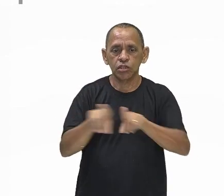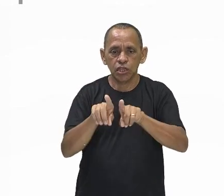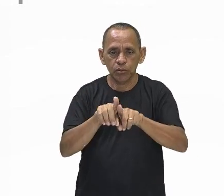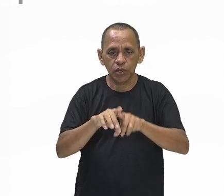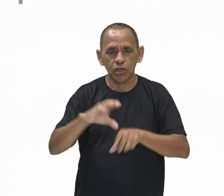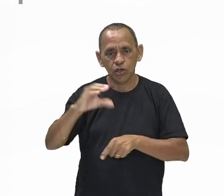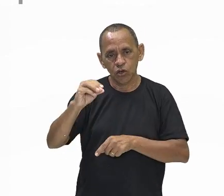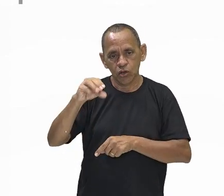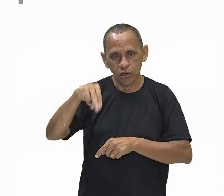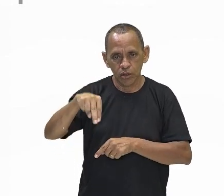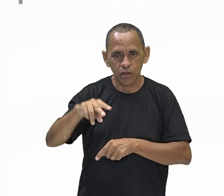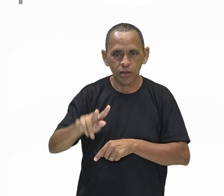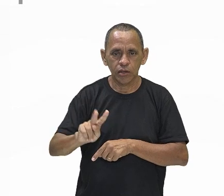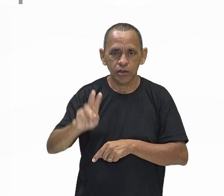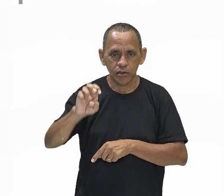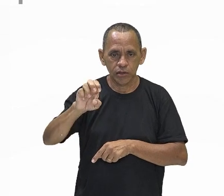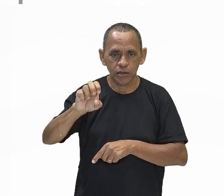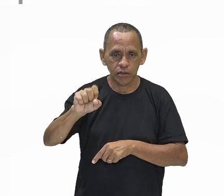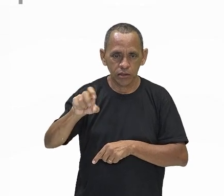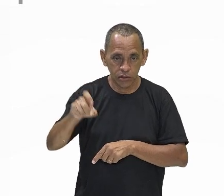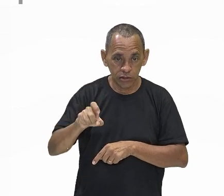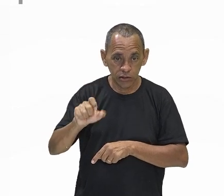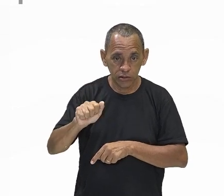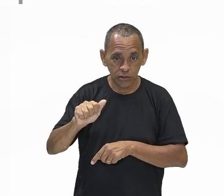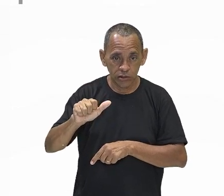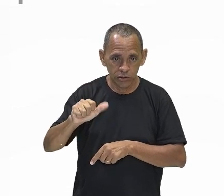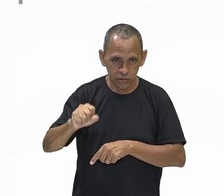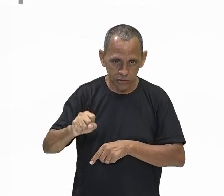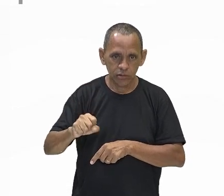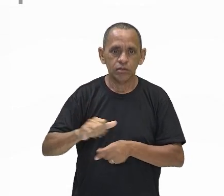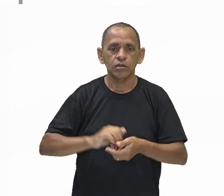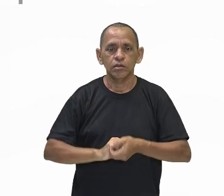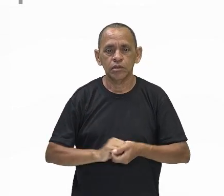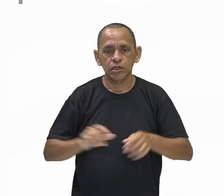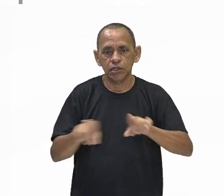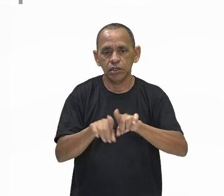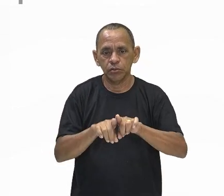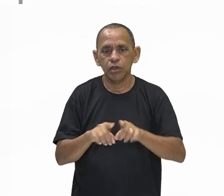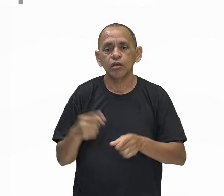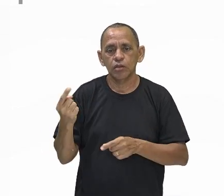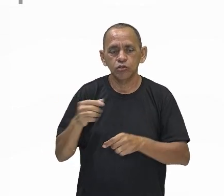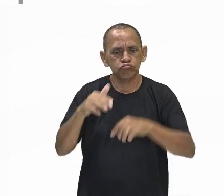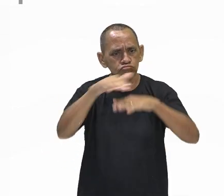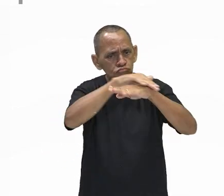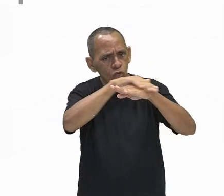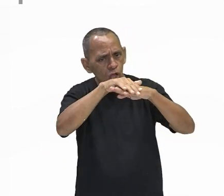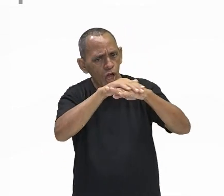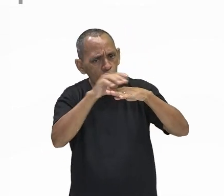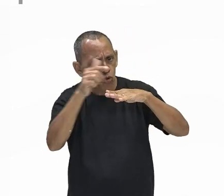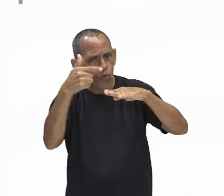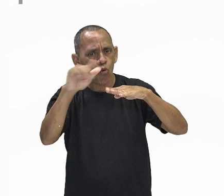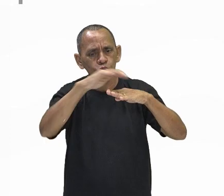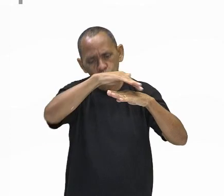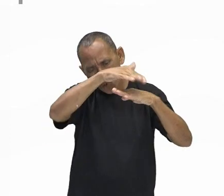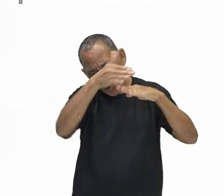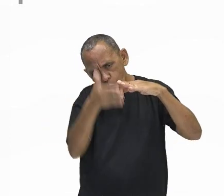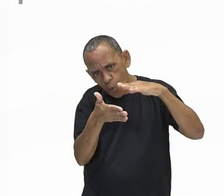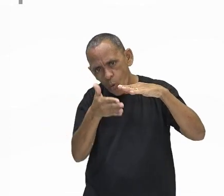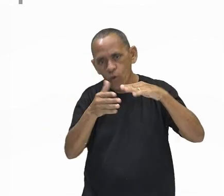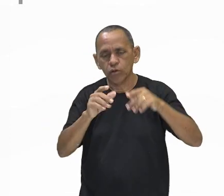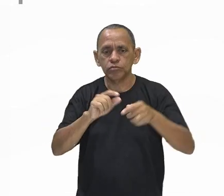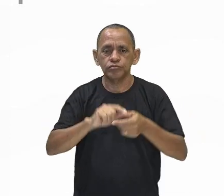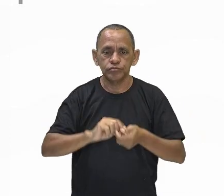partes convexas. As plano-convexas, elas possuem um lado plano e o outro convexo. E as